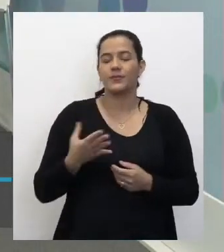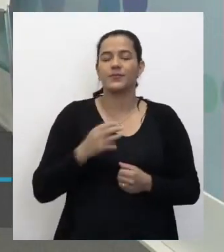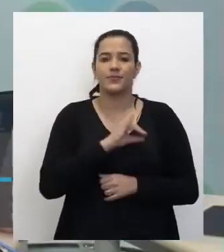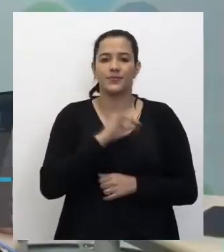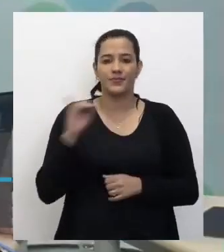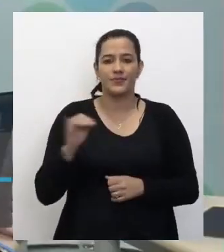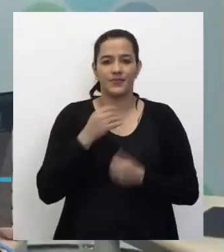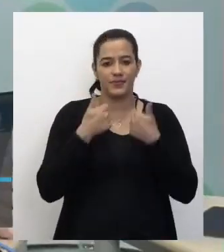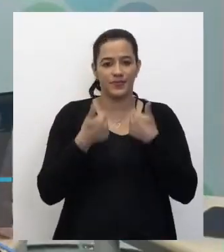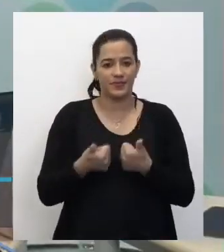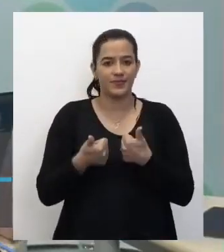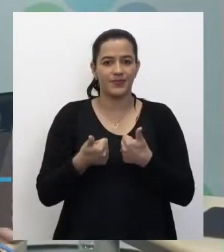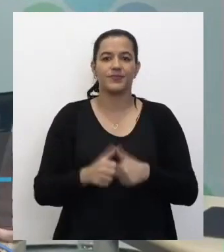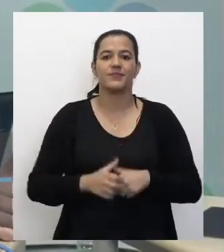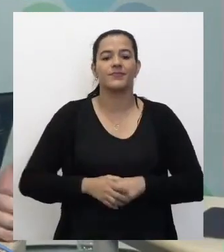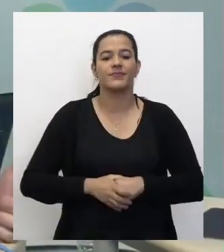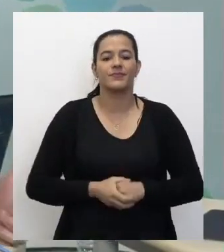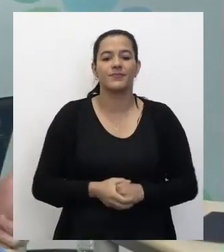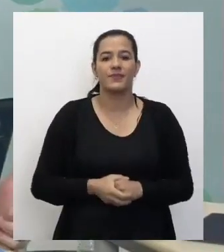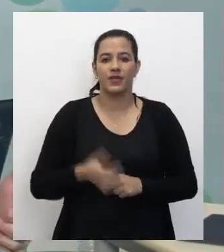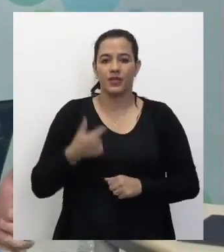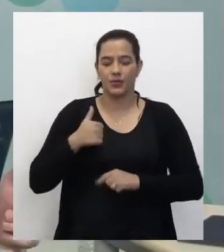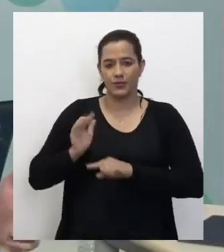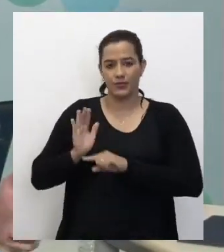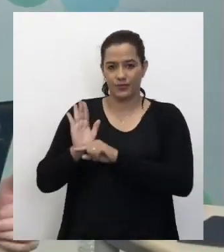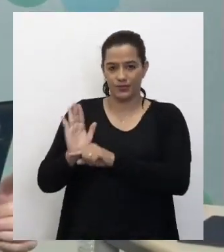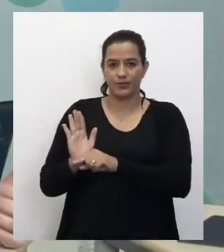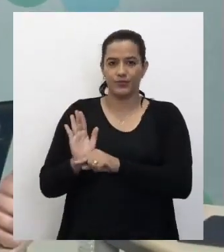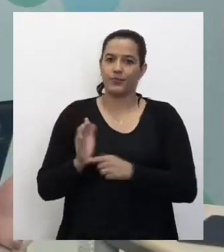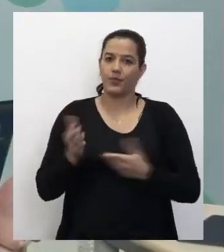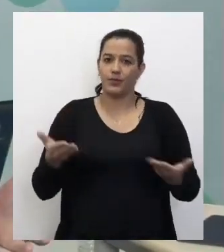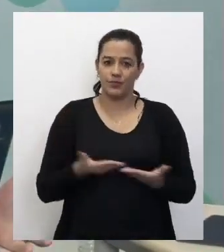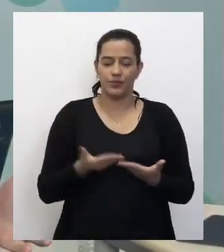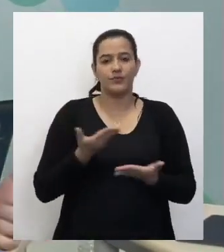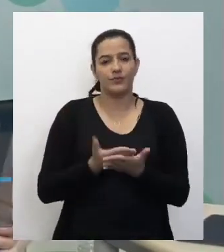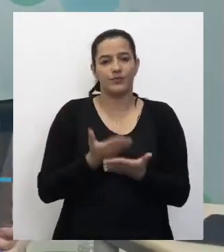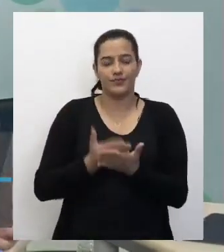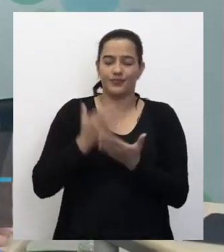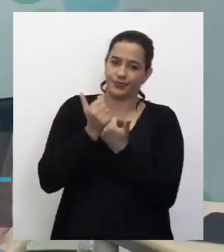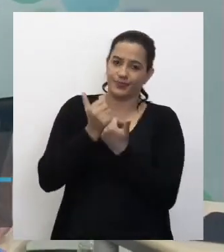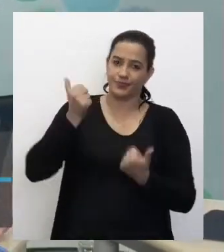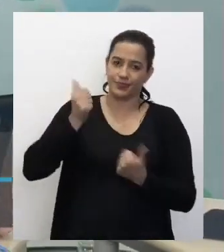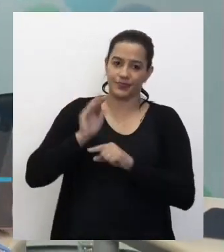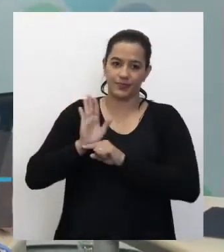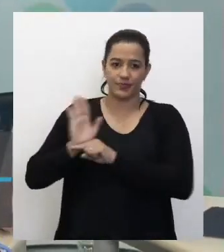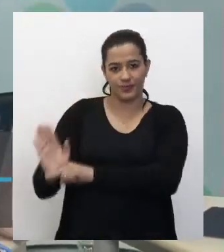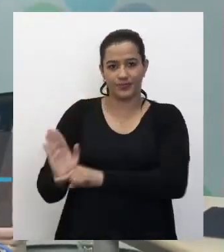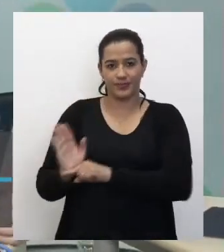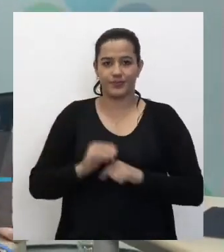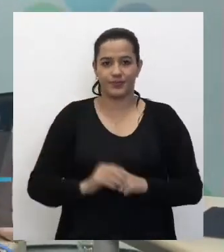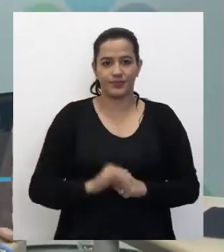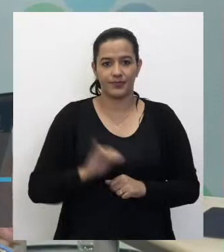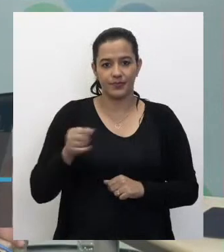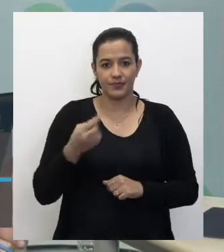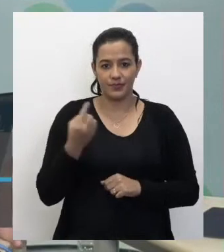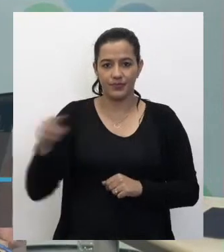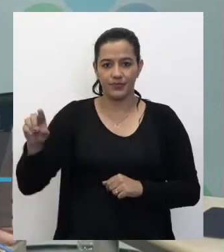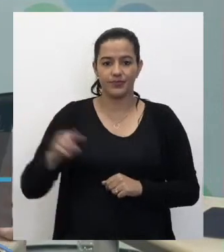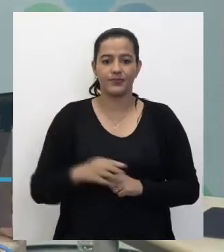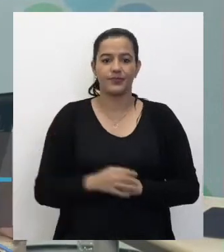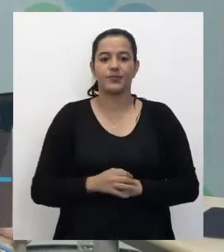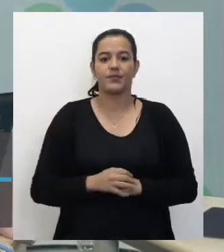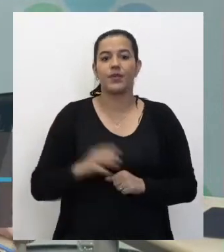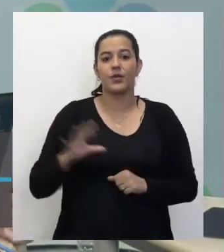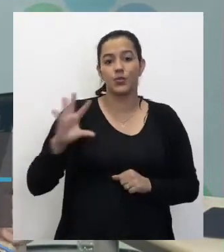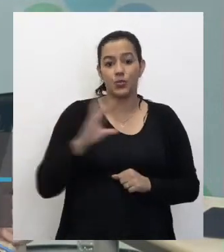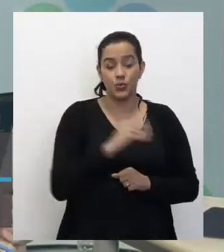I'm Ed. I'll be the moderator. Vou ser o moderador da sala da aula de hoje. Everything you say in the chat, I'll read it to João. Tudo que vocês falarem no chat,